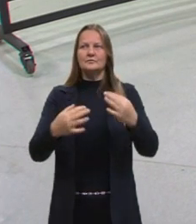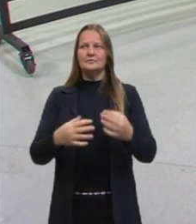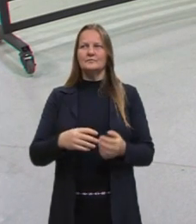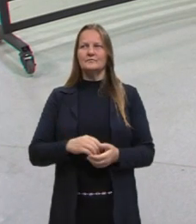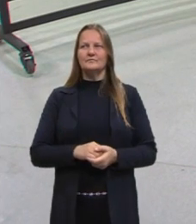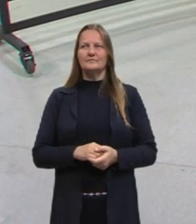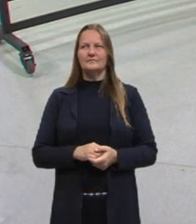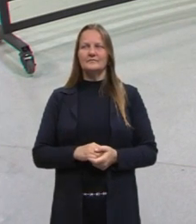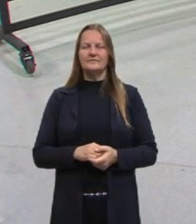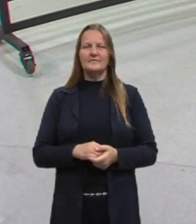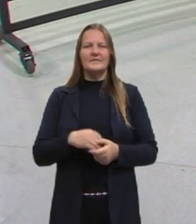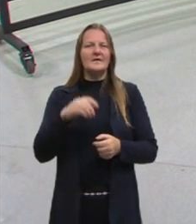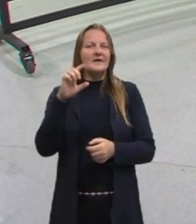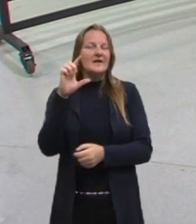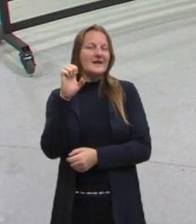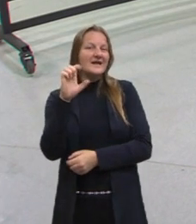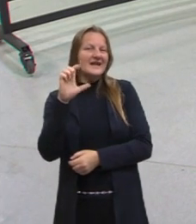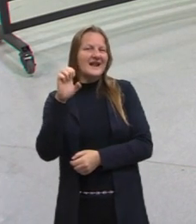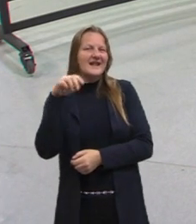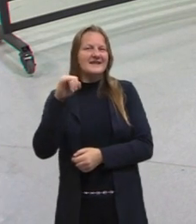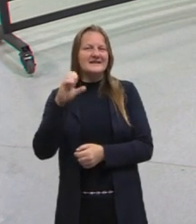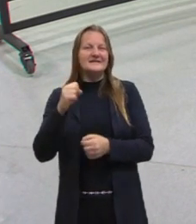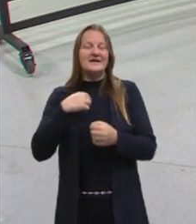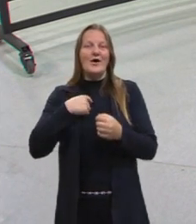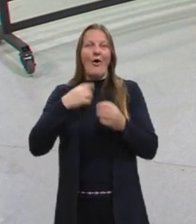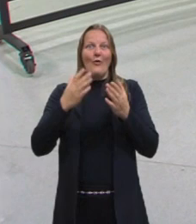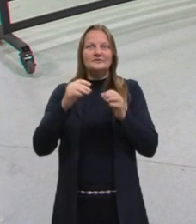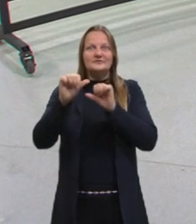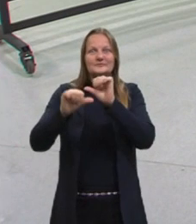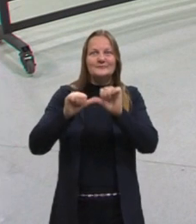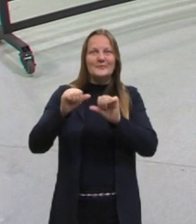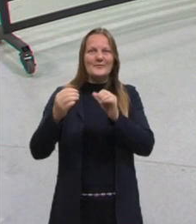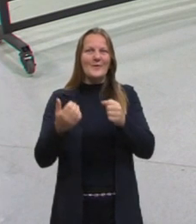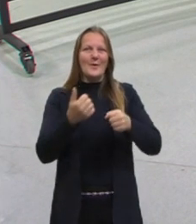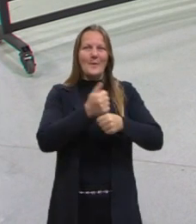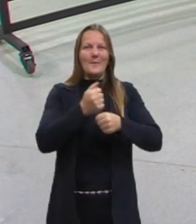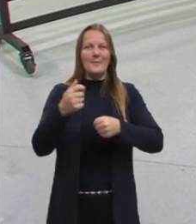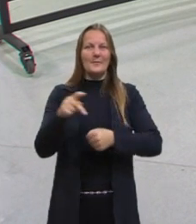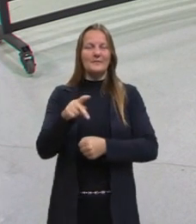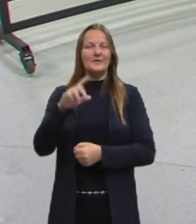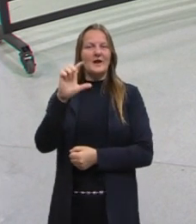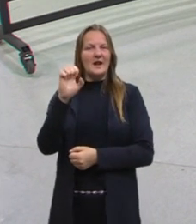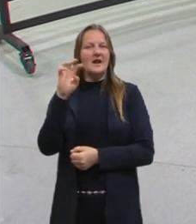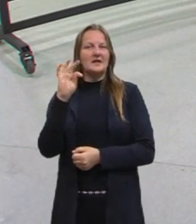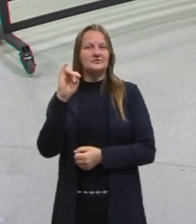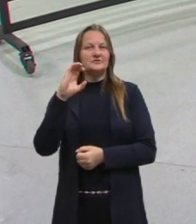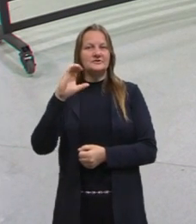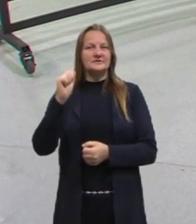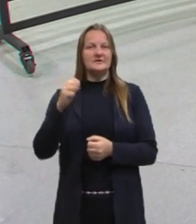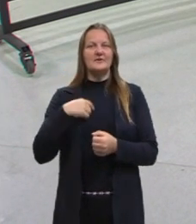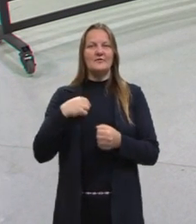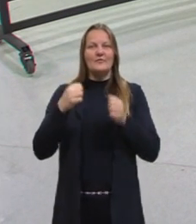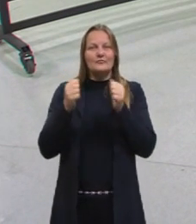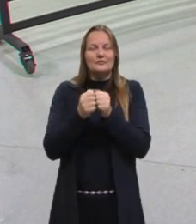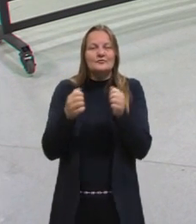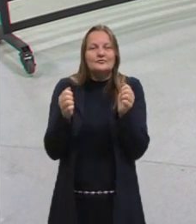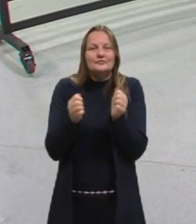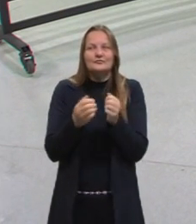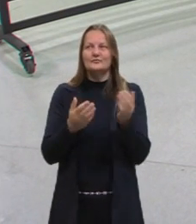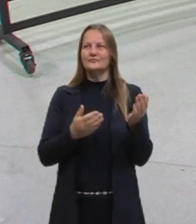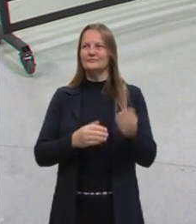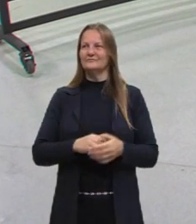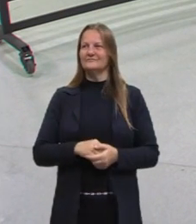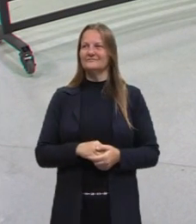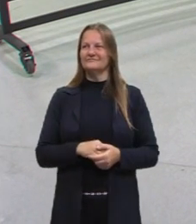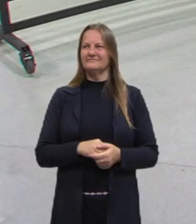enjoado de ver a professora elenise falando então hoje a aula é a professora Letícia vai falar com vocês e eu vou só participar da aula dela